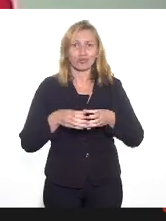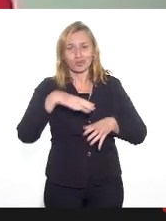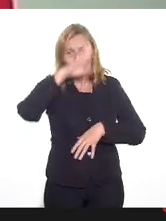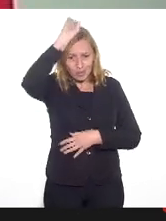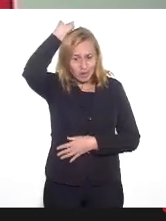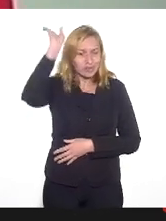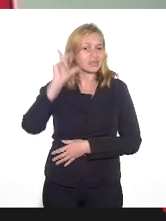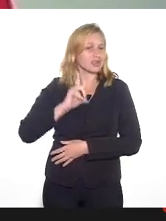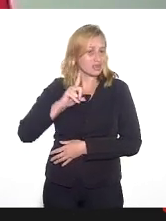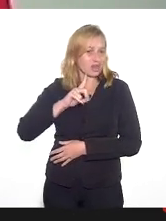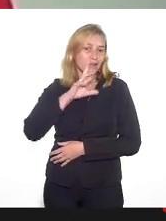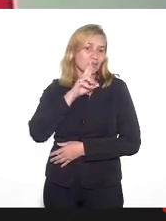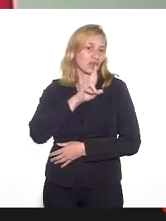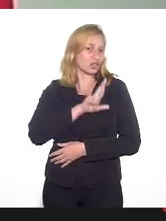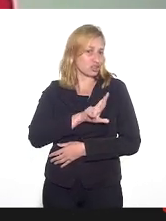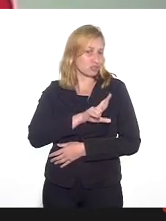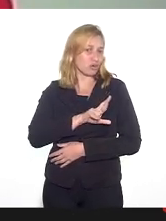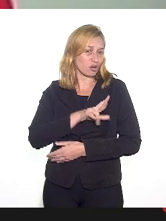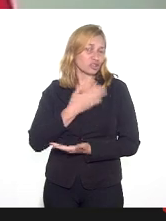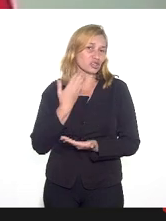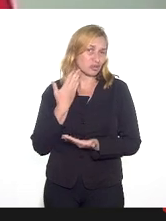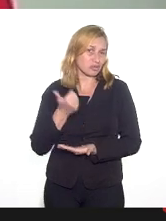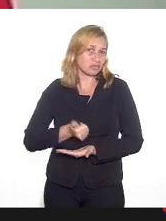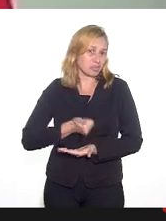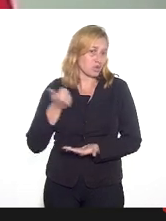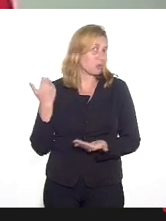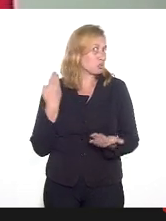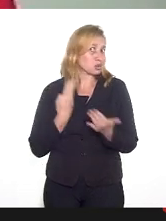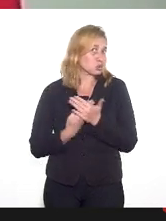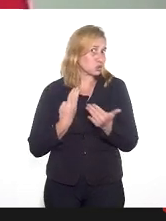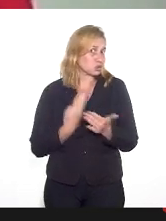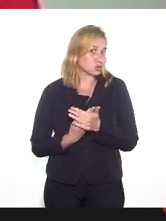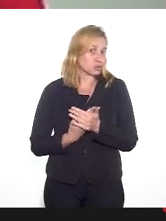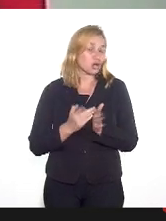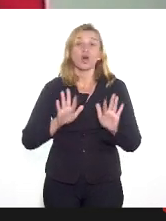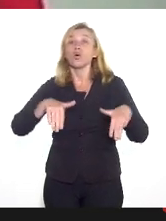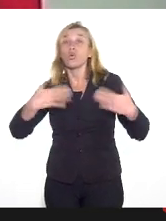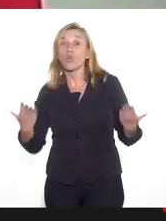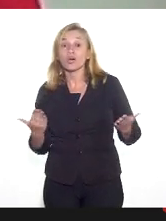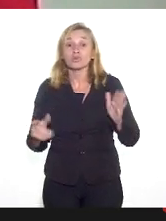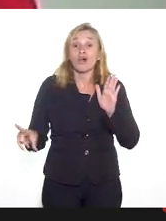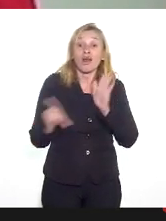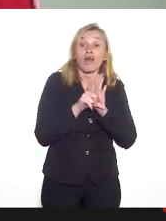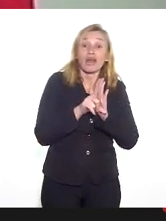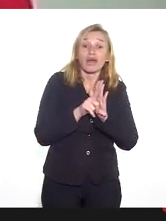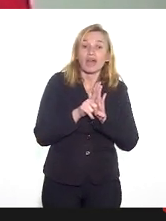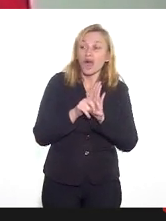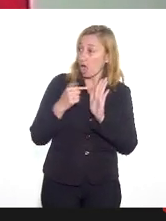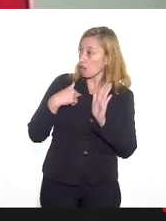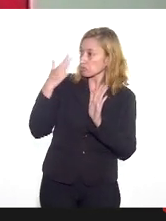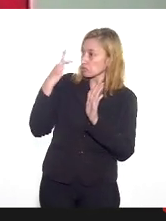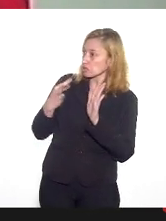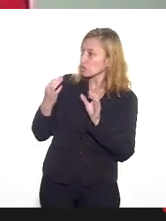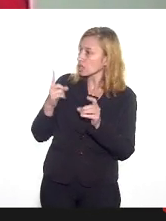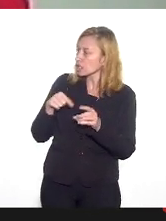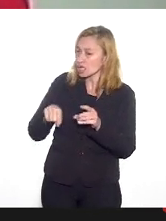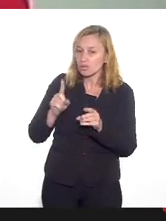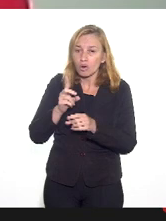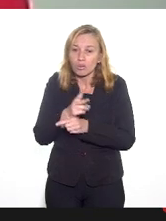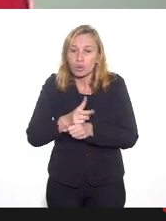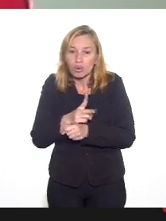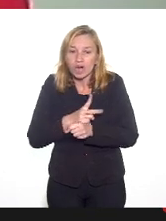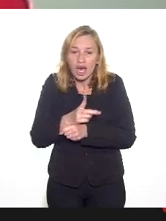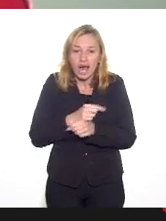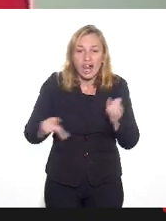ter sinalizado para esse estudo. Né? Quando foi a lei? Eu não tenho aqui, vou procurar a lei do